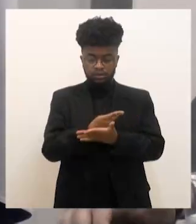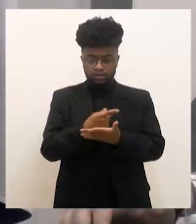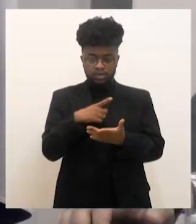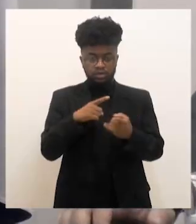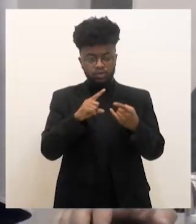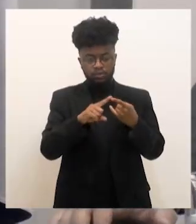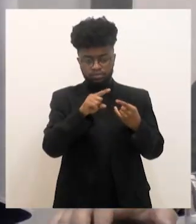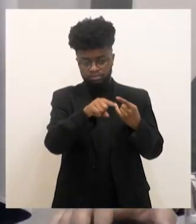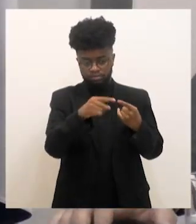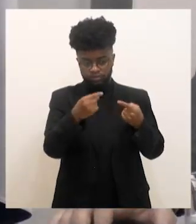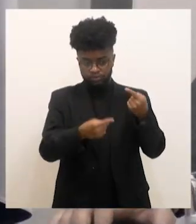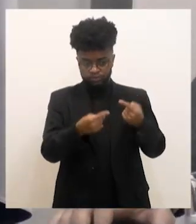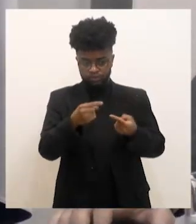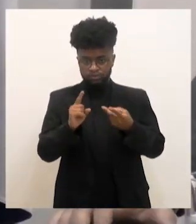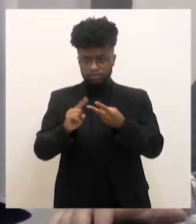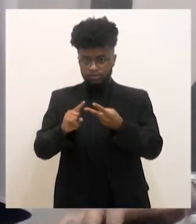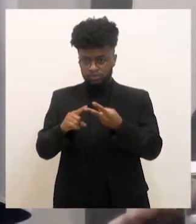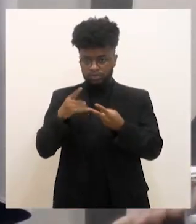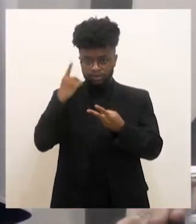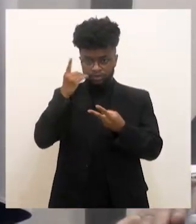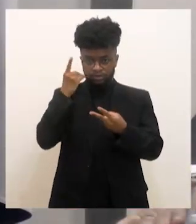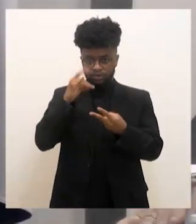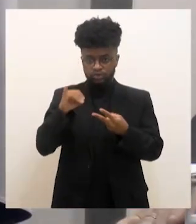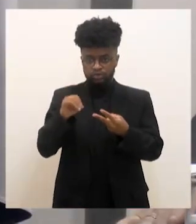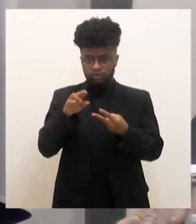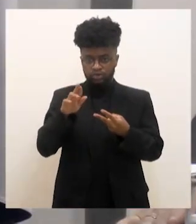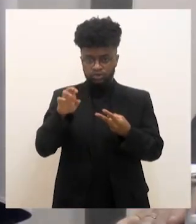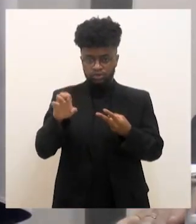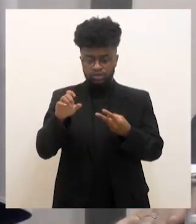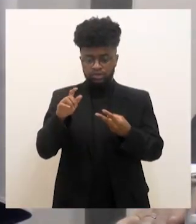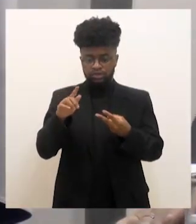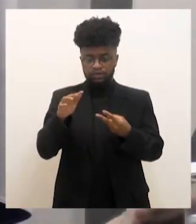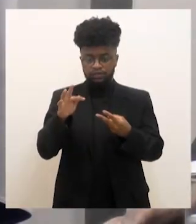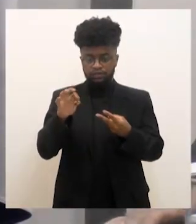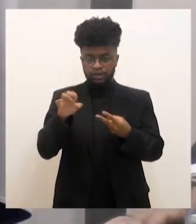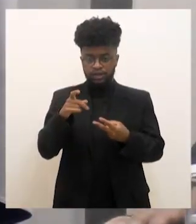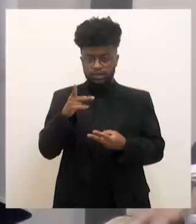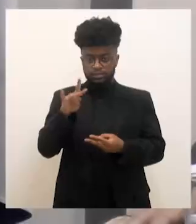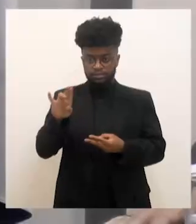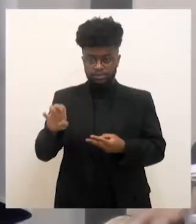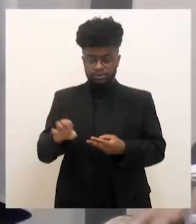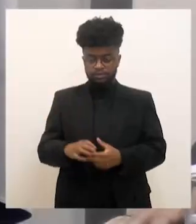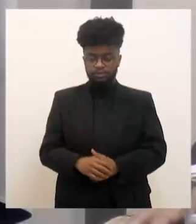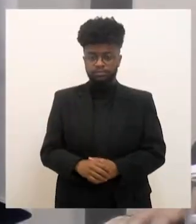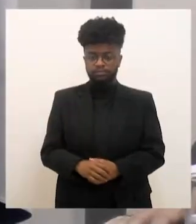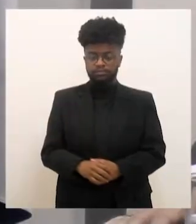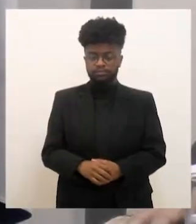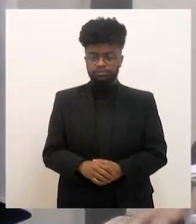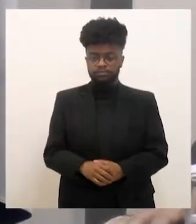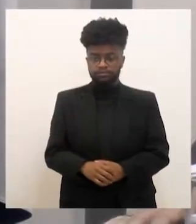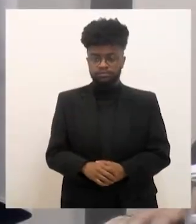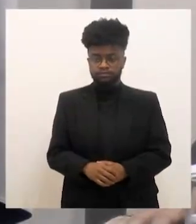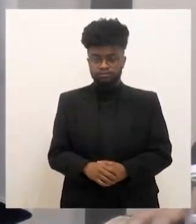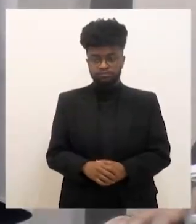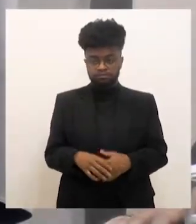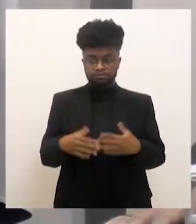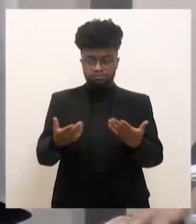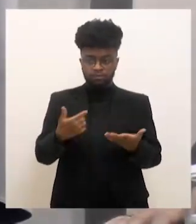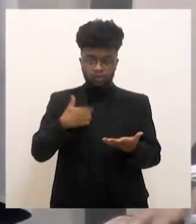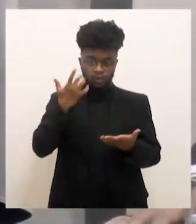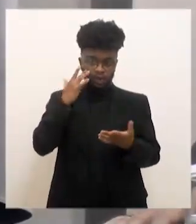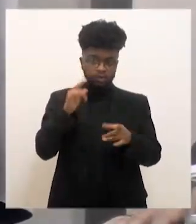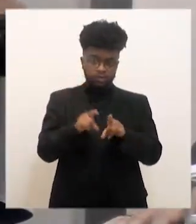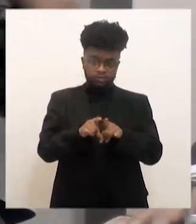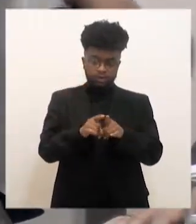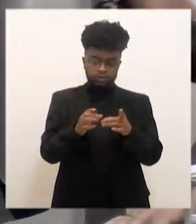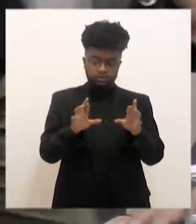deputado Knoploch e o outro que foi abordado pelo deputado Jorge Felipe. Tem a moça. Então, eu considero também que